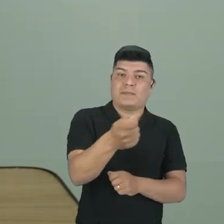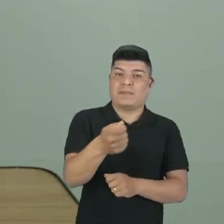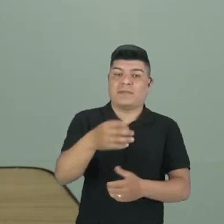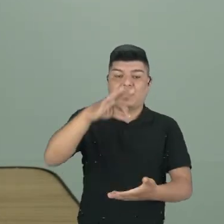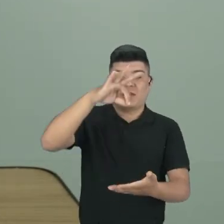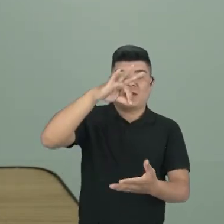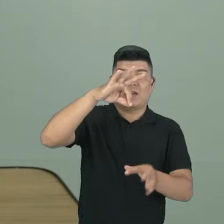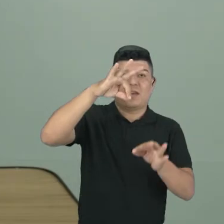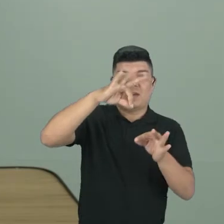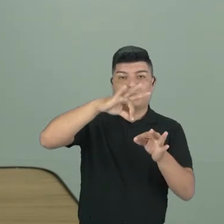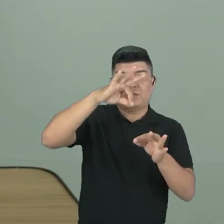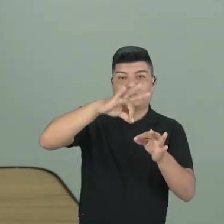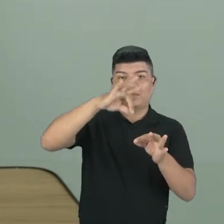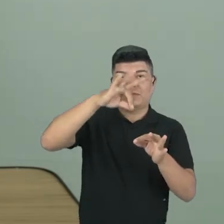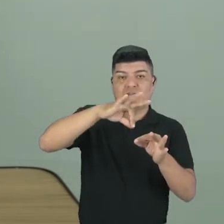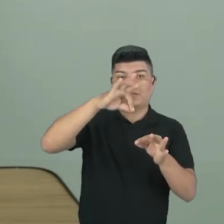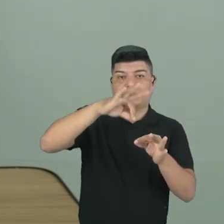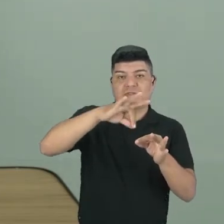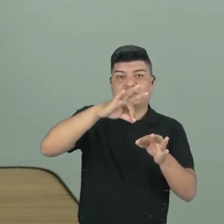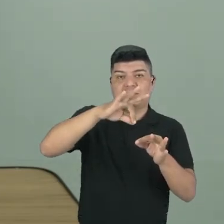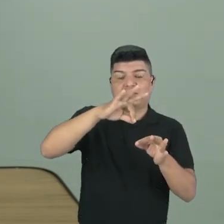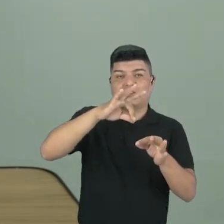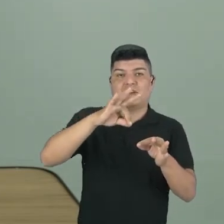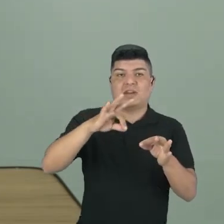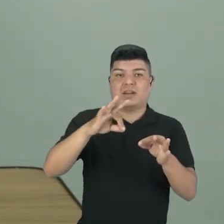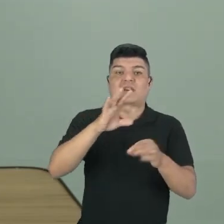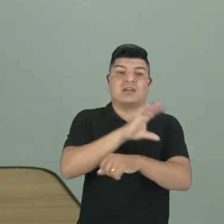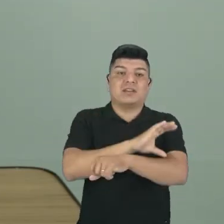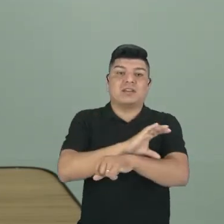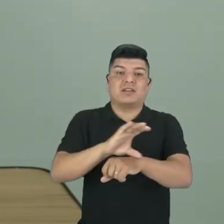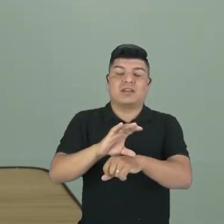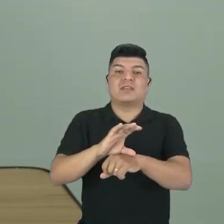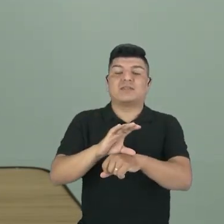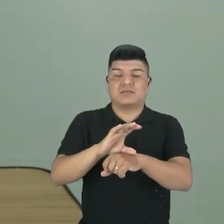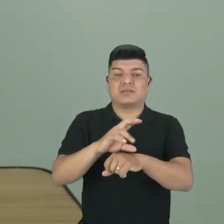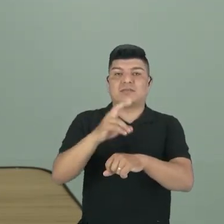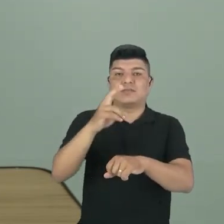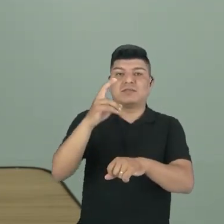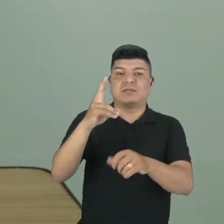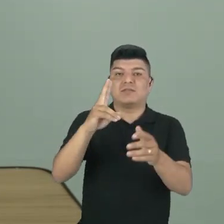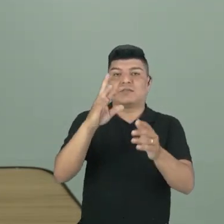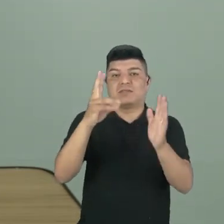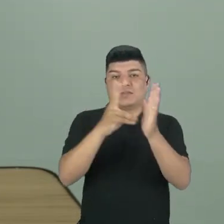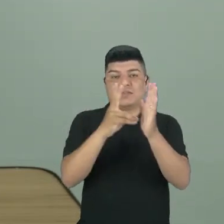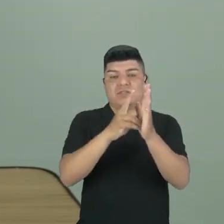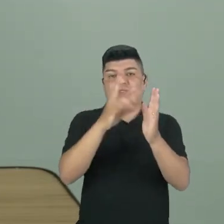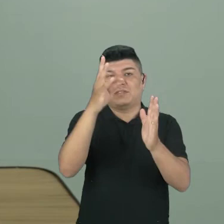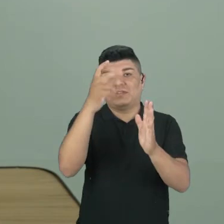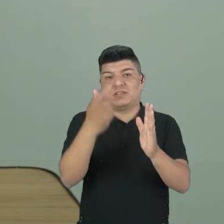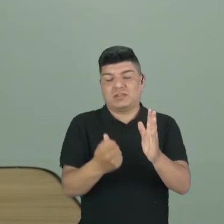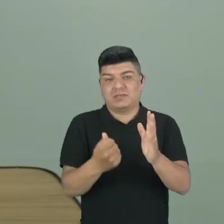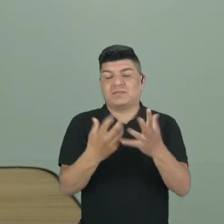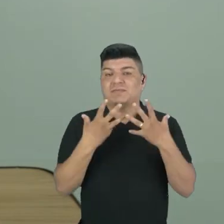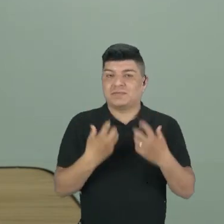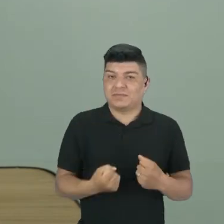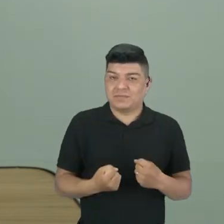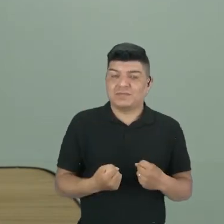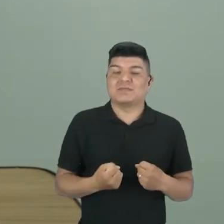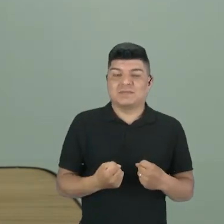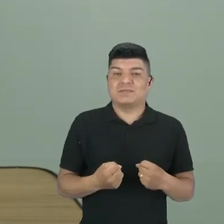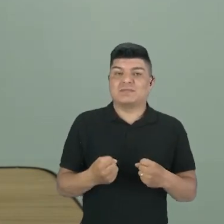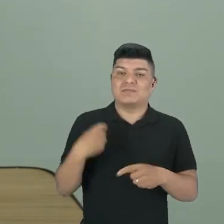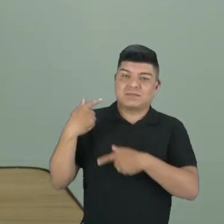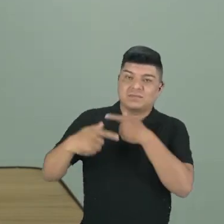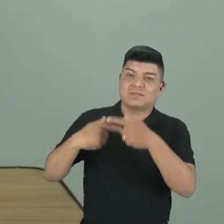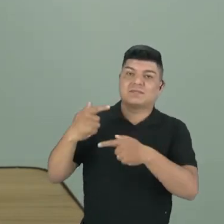chá, toda essa questão da cultura indígena ou africana, nós herdamos alguns costumes dessa cultura também